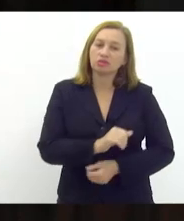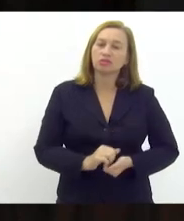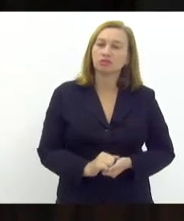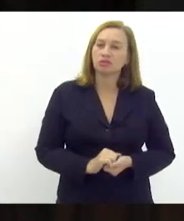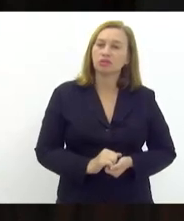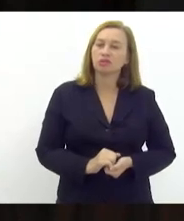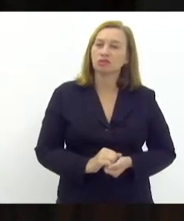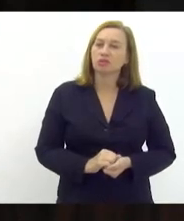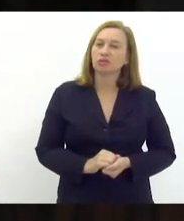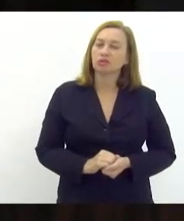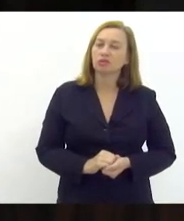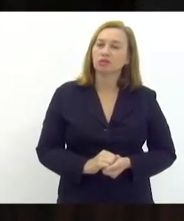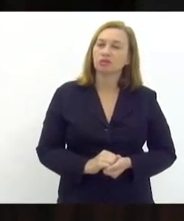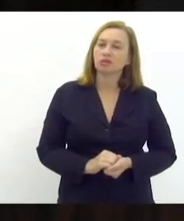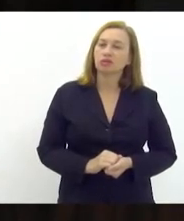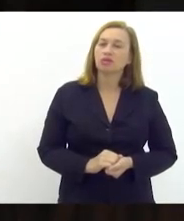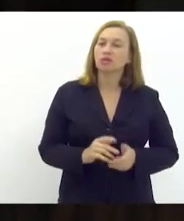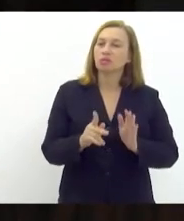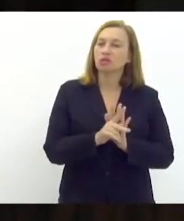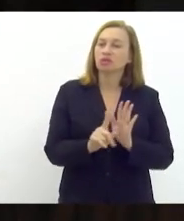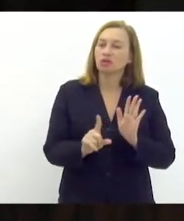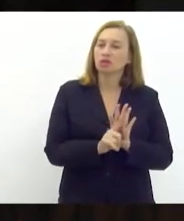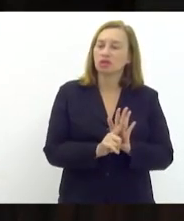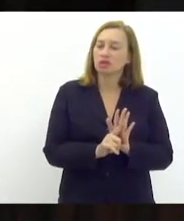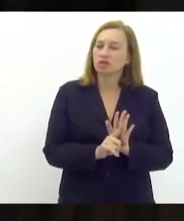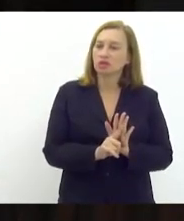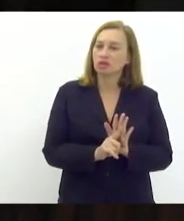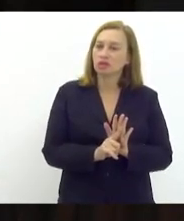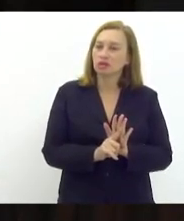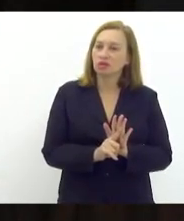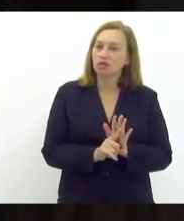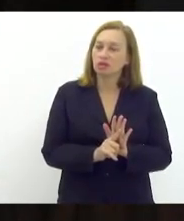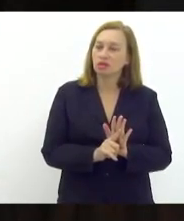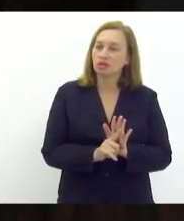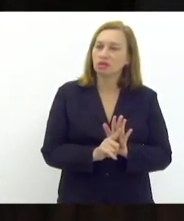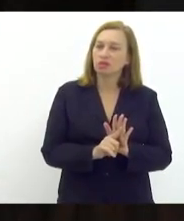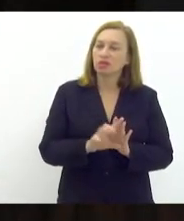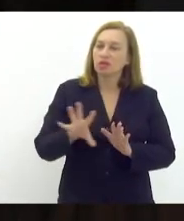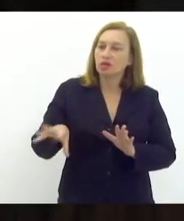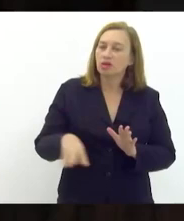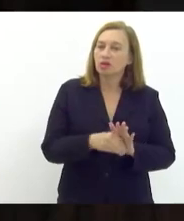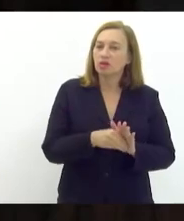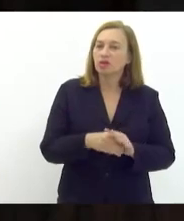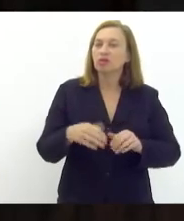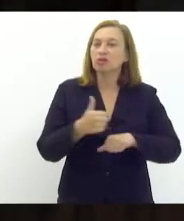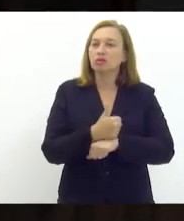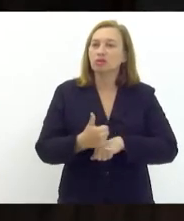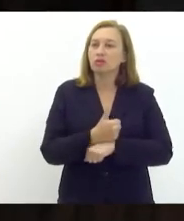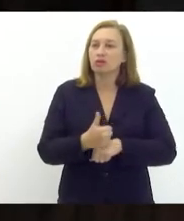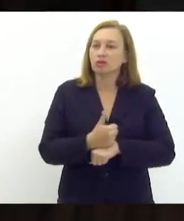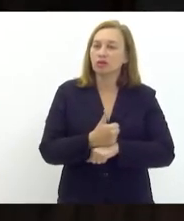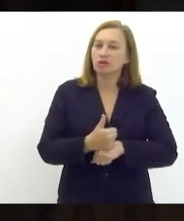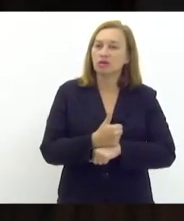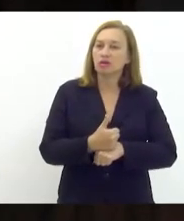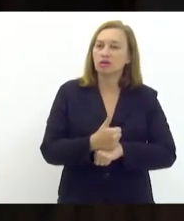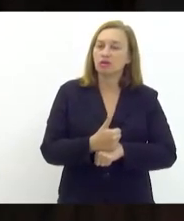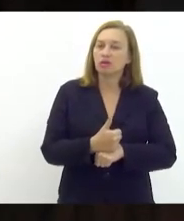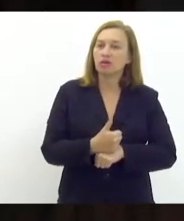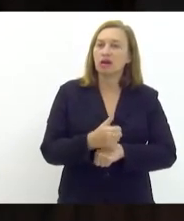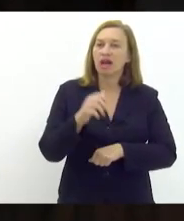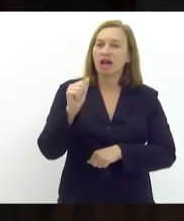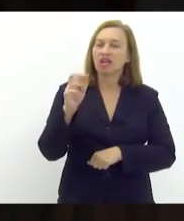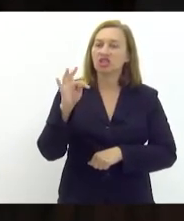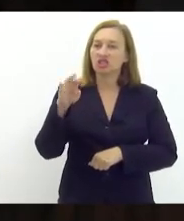seu Cláudio Castro quem caminha o projeto de lei inserindo a profissão de agente de apoio educação especial